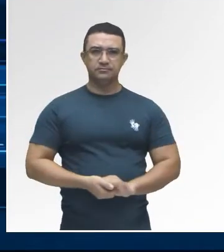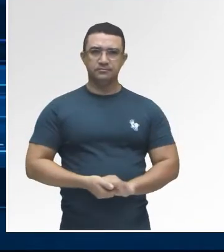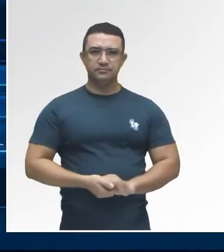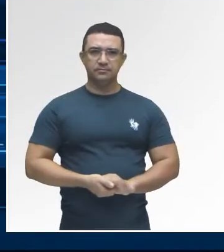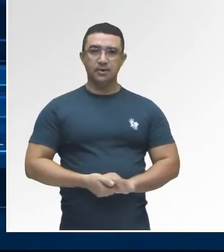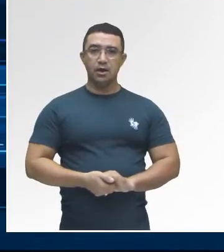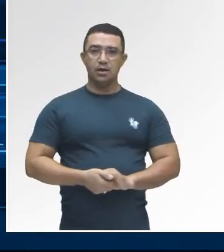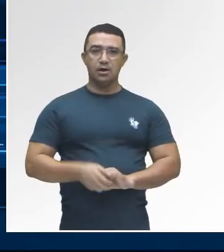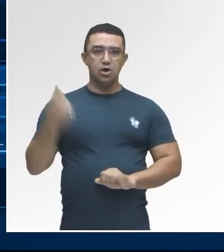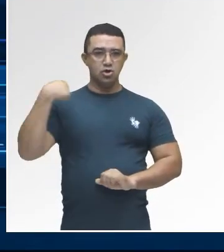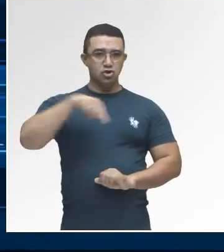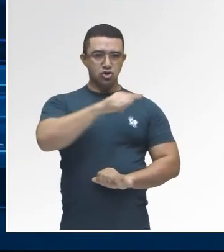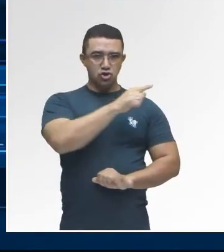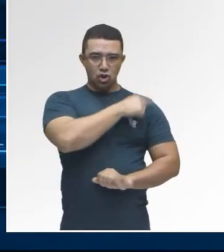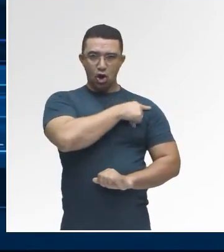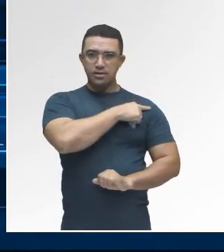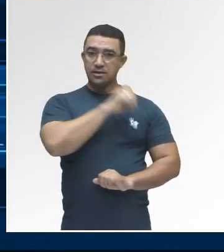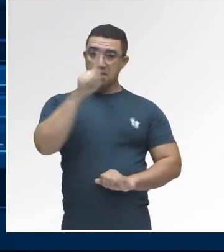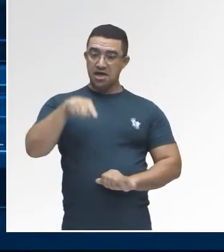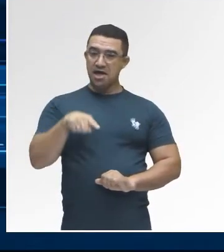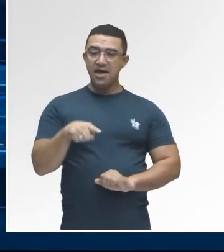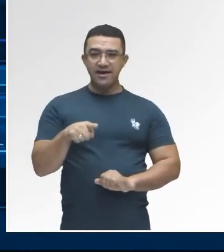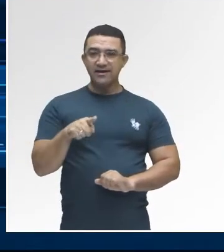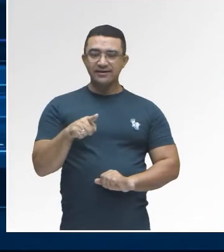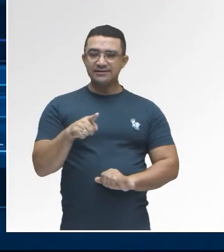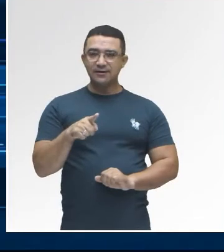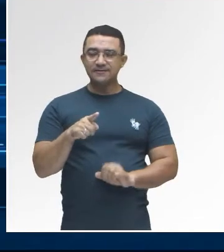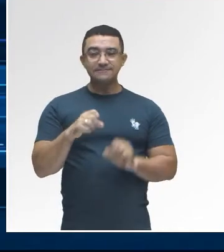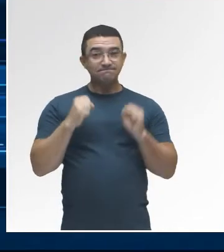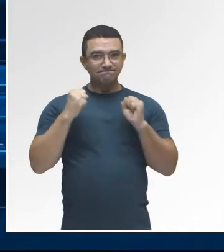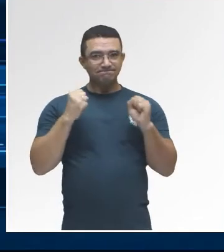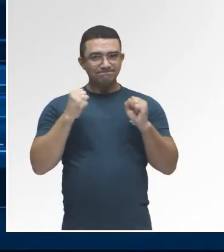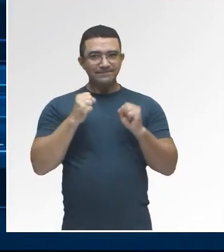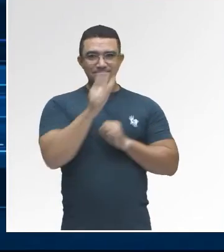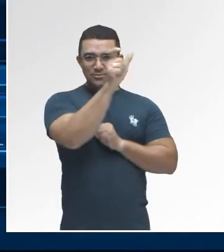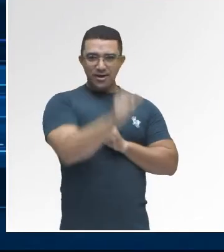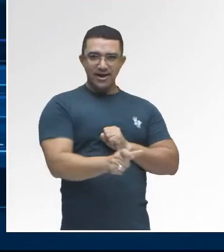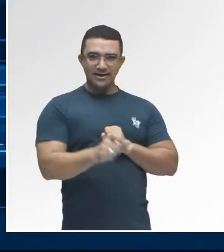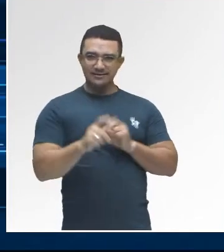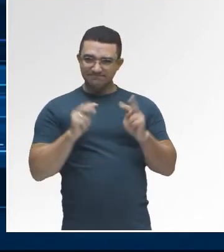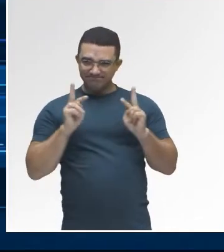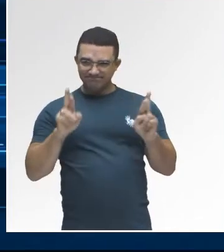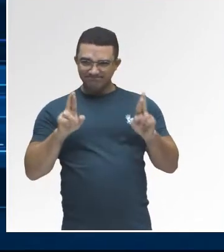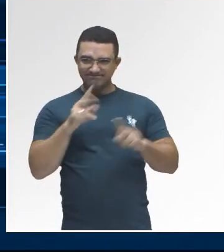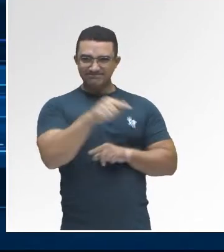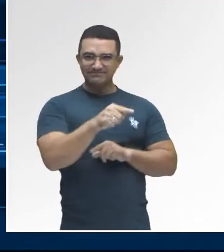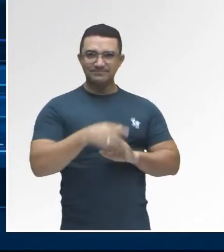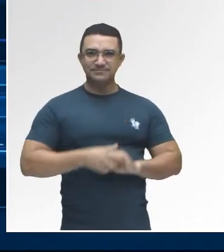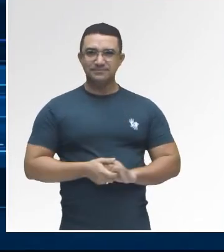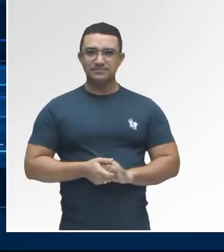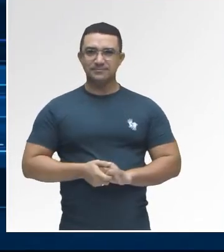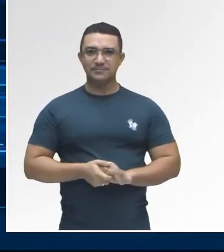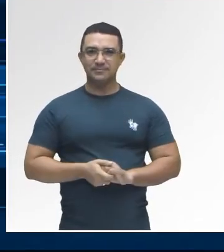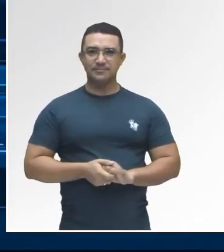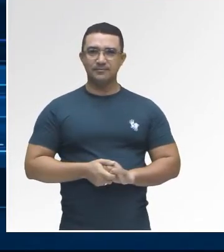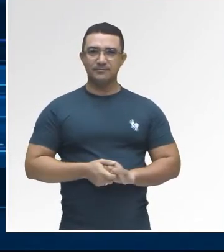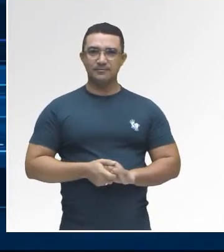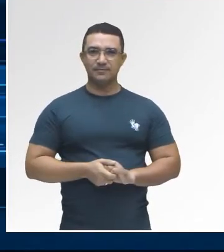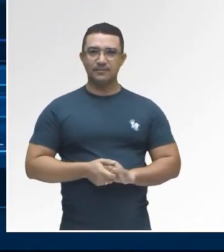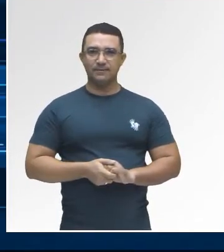We are so much fan of her. Nós somos fãs dela. Lana has just launched Ultraviolence this